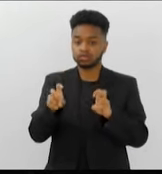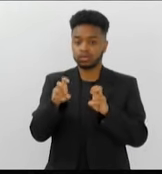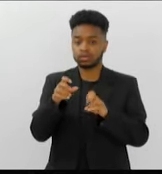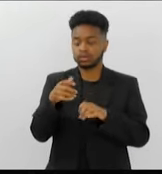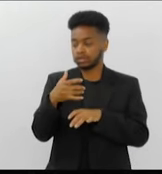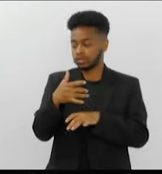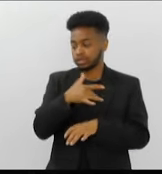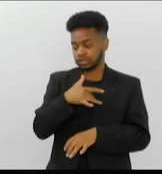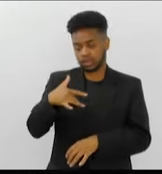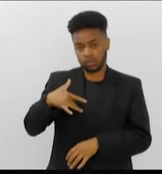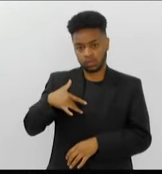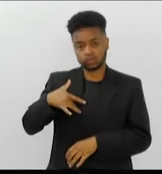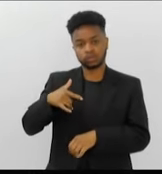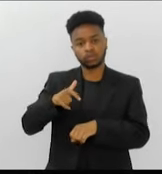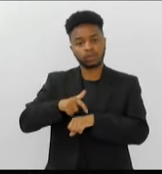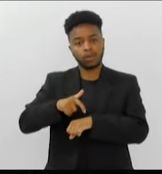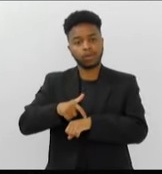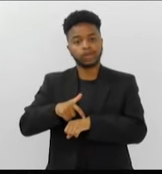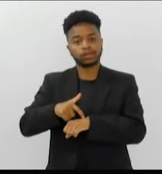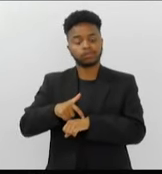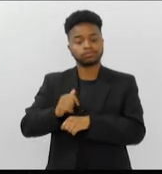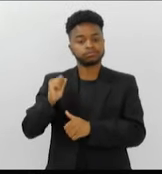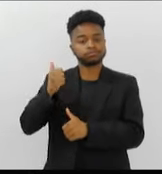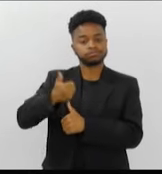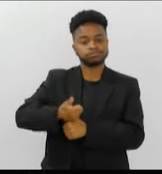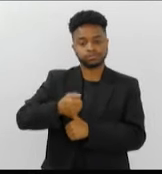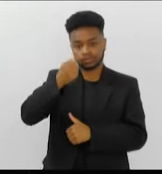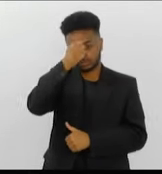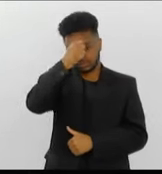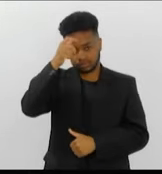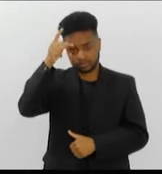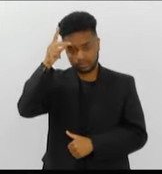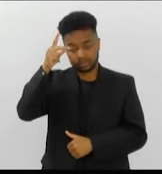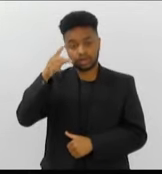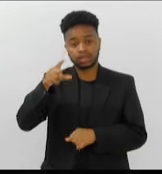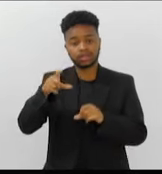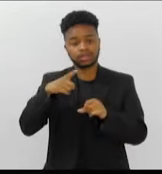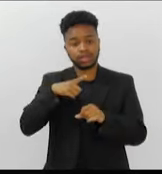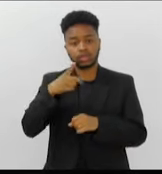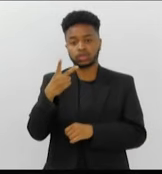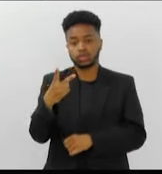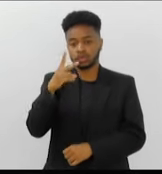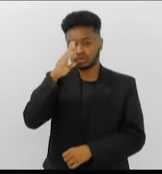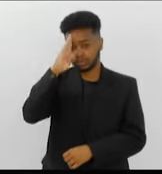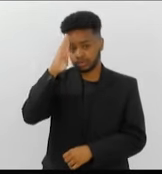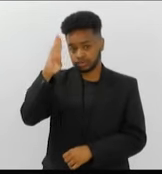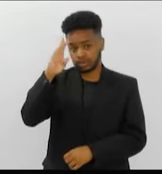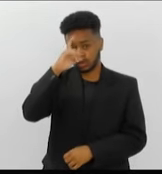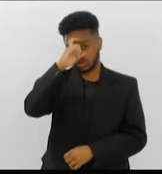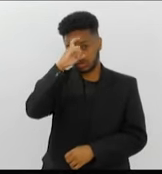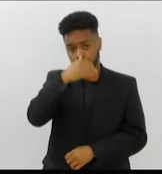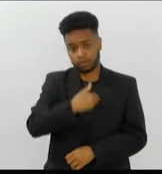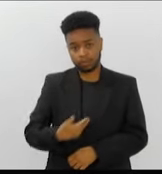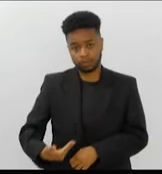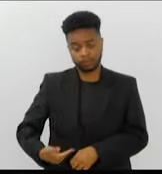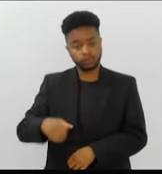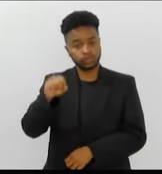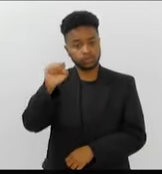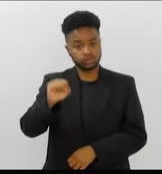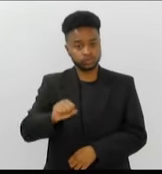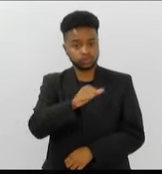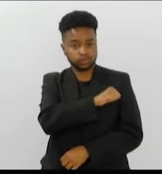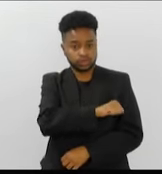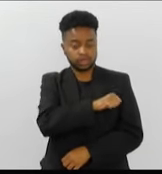ele assumiu a prefeitura, os dois maiores hospitais públicos do Sul Fluminense, tanto o Hospital São